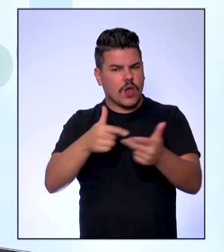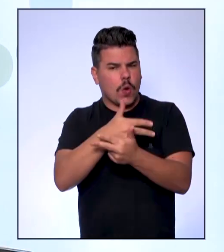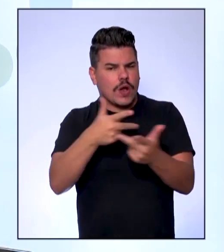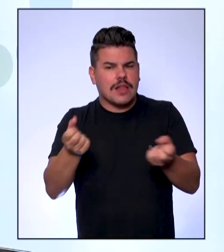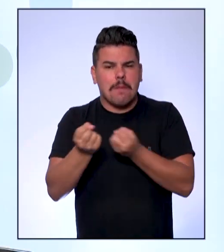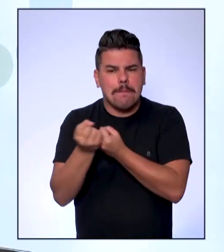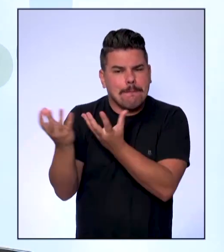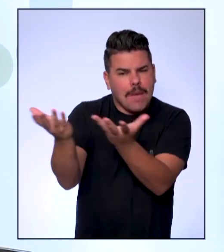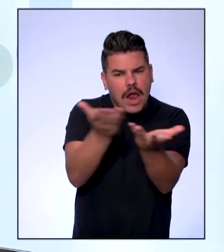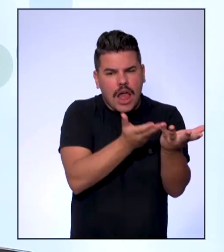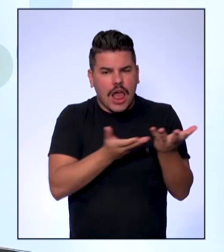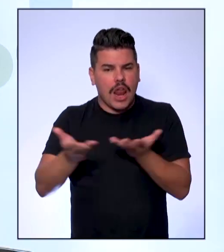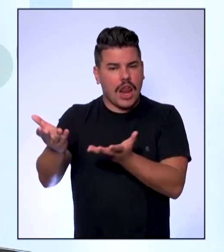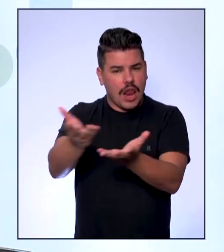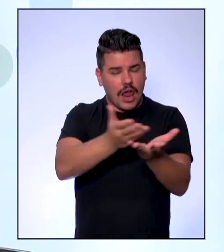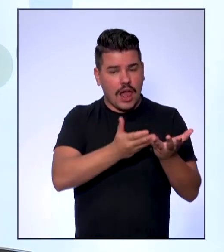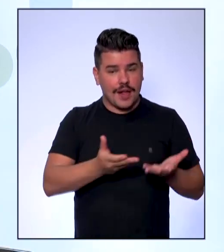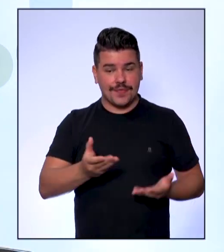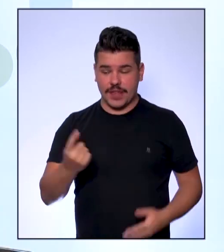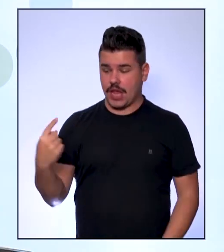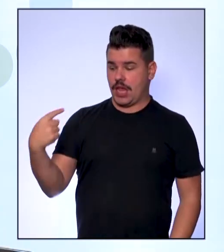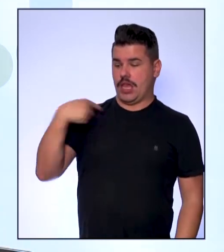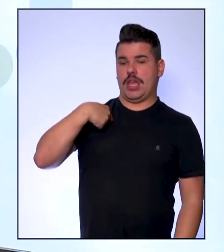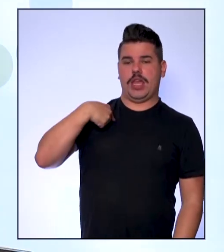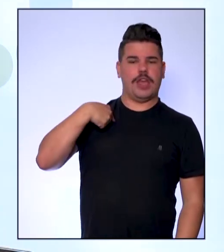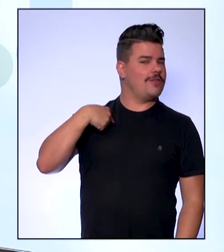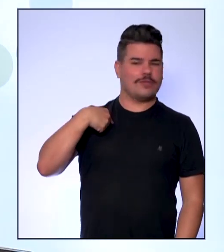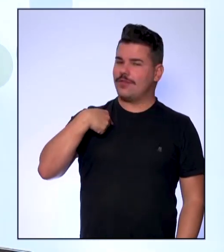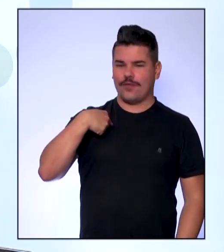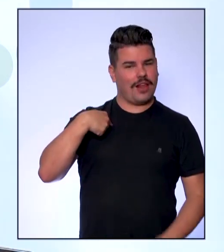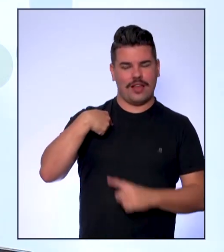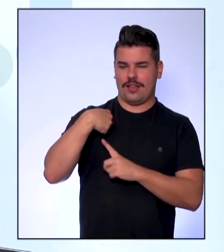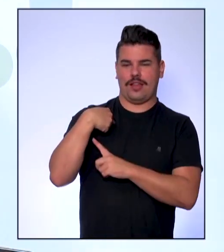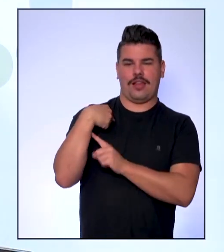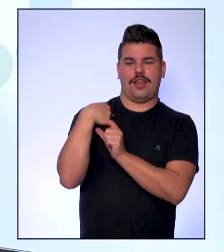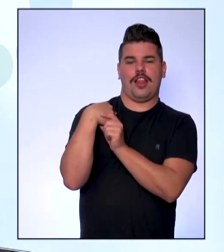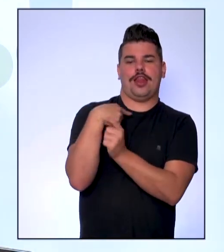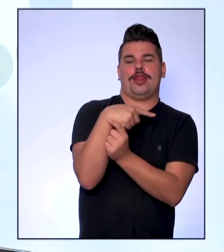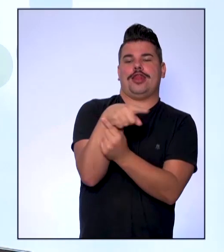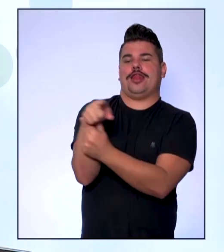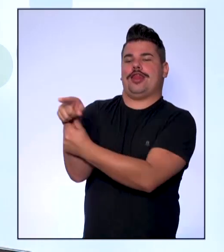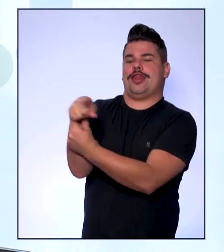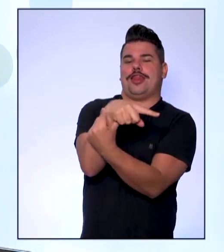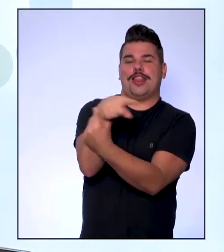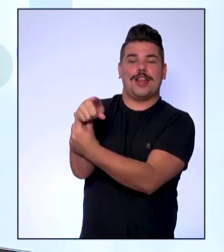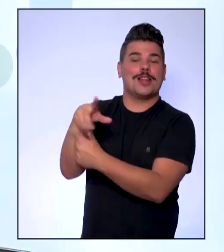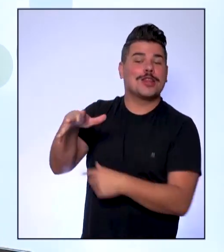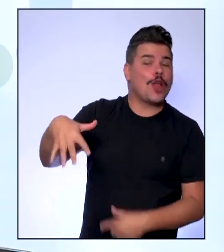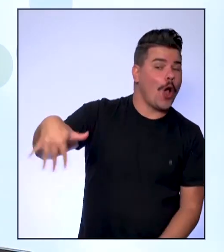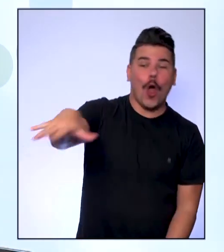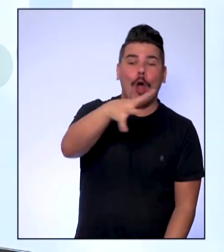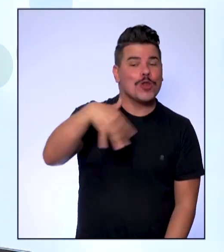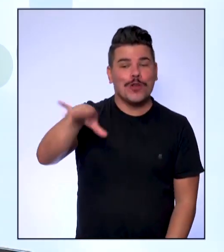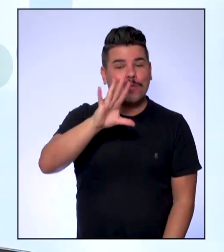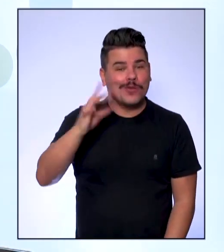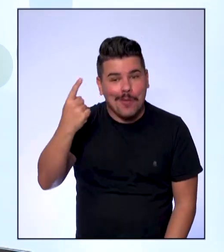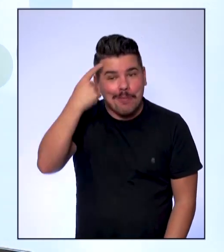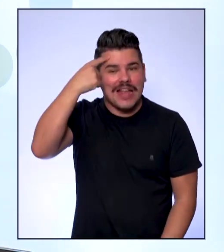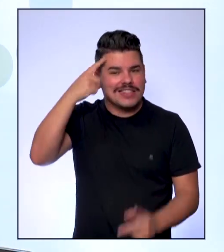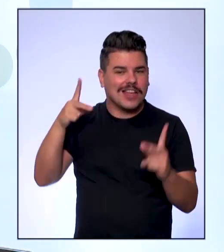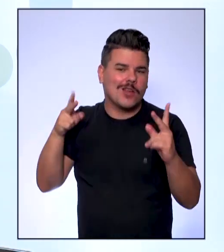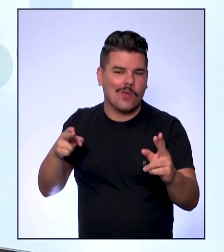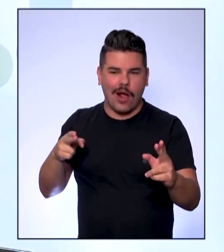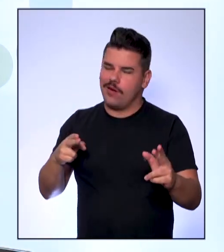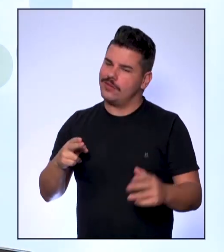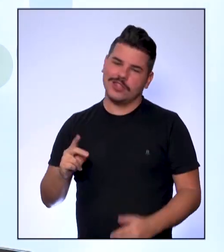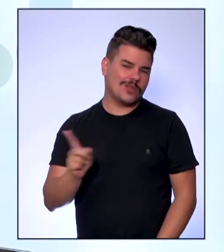dessa manipulação dessa maneira, é que a pessoa não deixa claro que é ela que está dando opinião. Ela deixa como se aquilo fosse uma verdade absoluta, sendo que, na